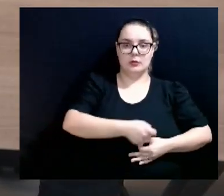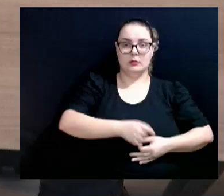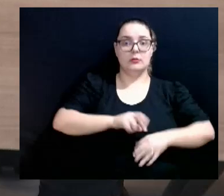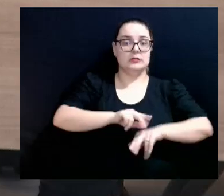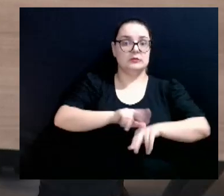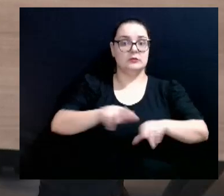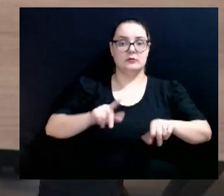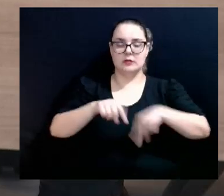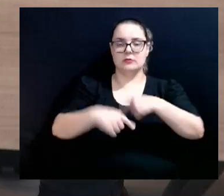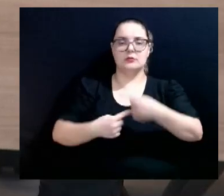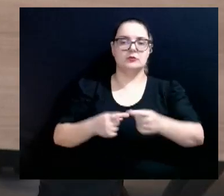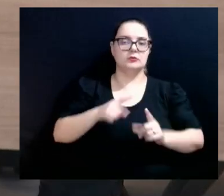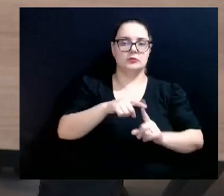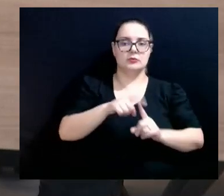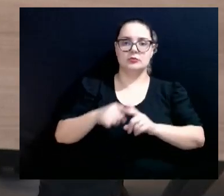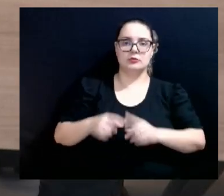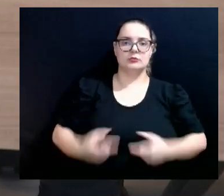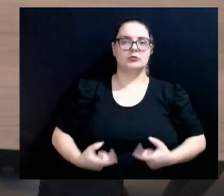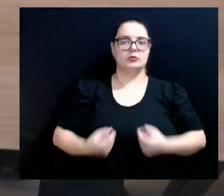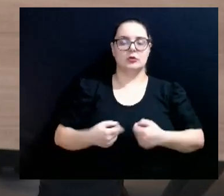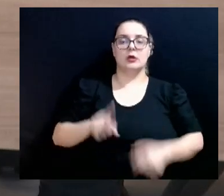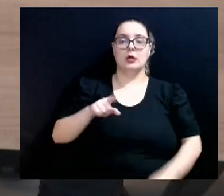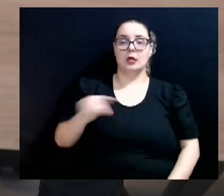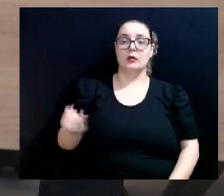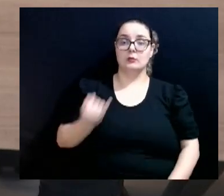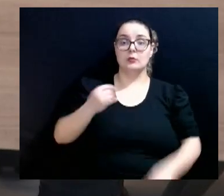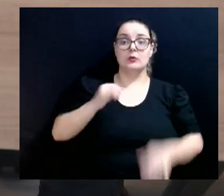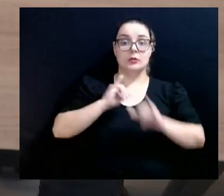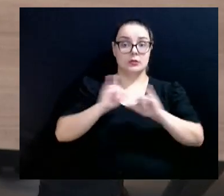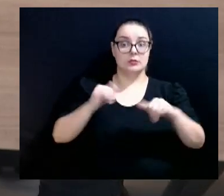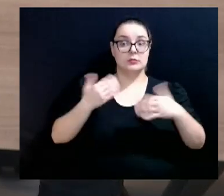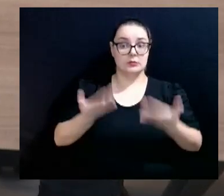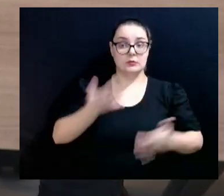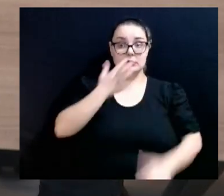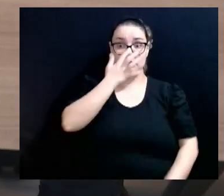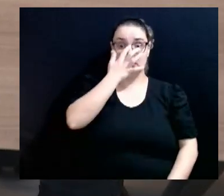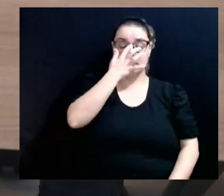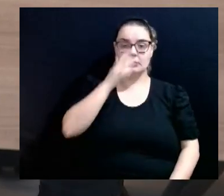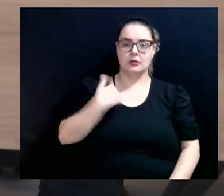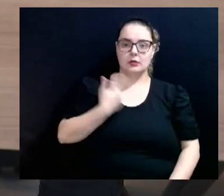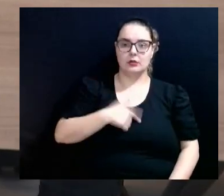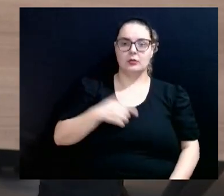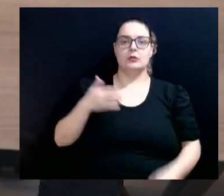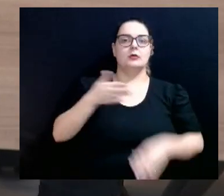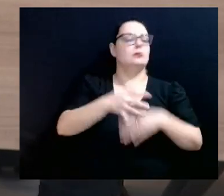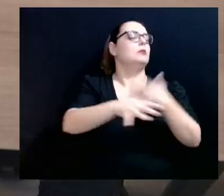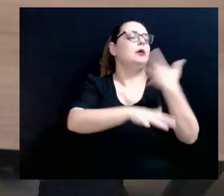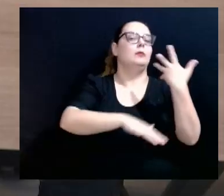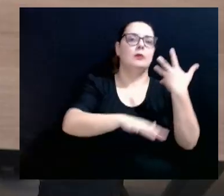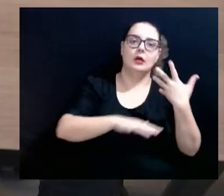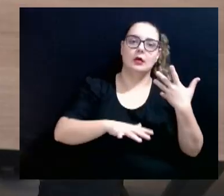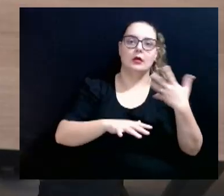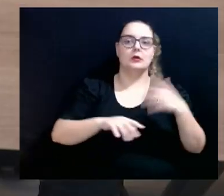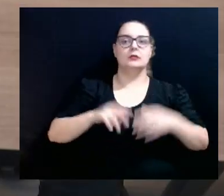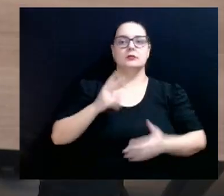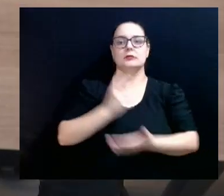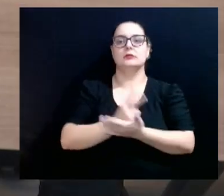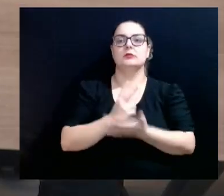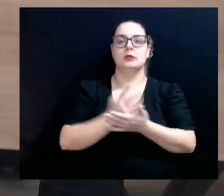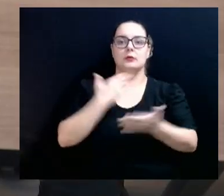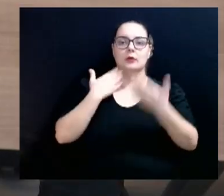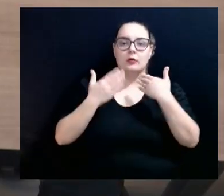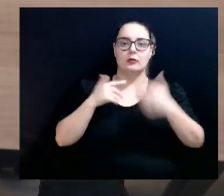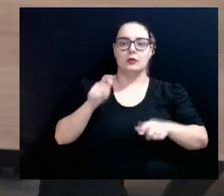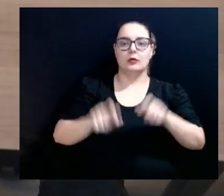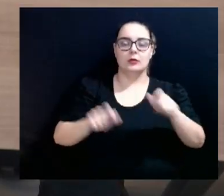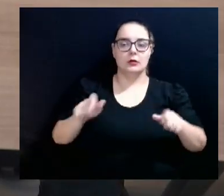acho que é importante a gente deixar aqui essa mensagem. A gente vai muito para a praça pública, vai muito conversar com as pessoas